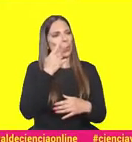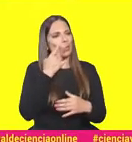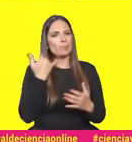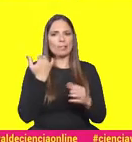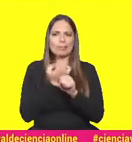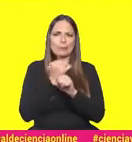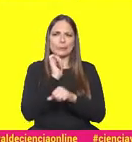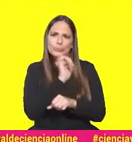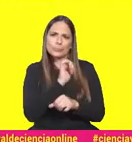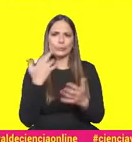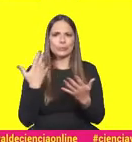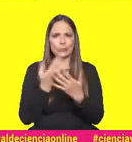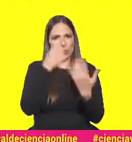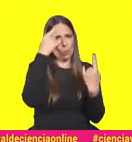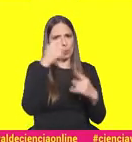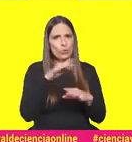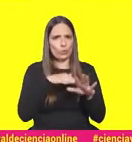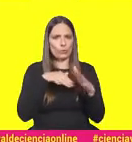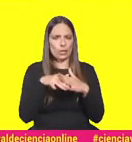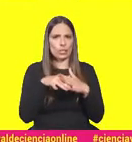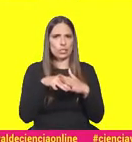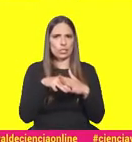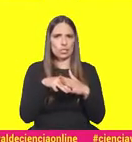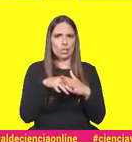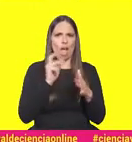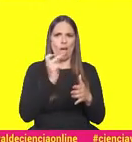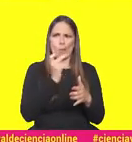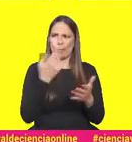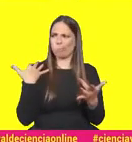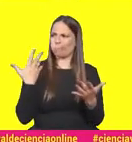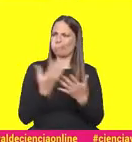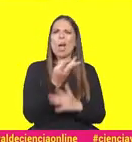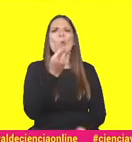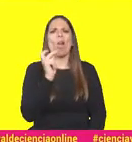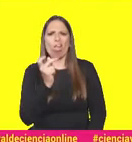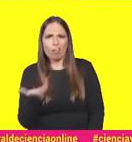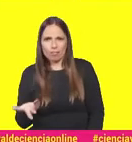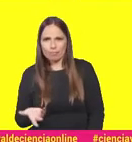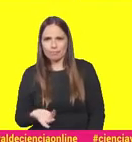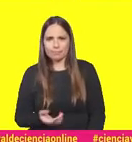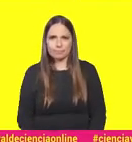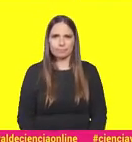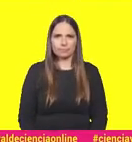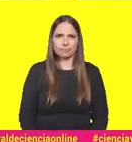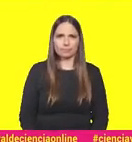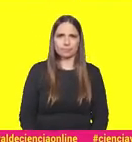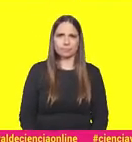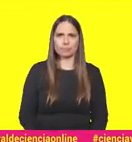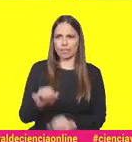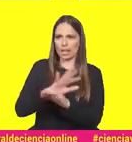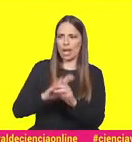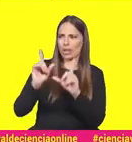todo o trabalho que o professor tem feito ao longo de muitos anos de carreira. Quantos anos de carreira na área da